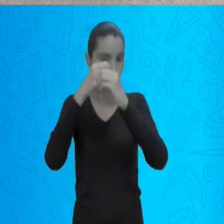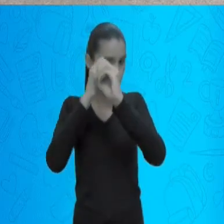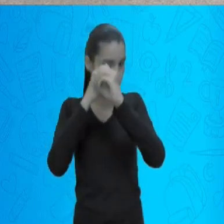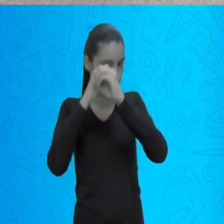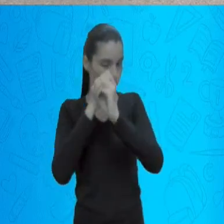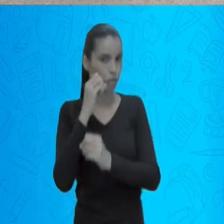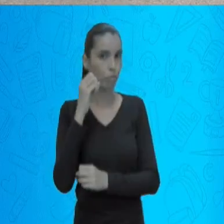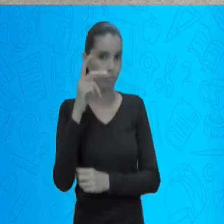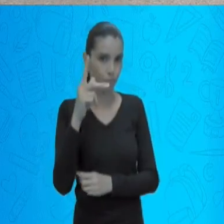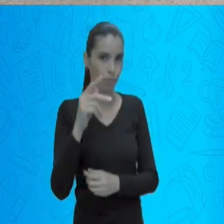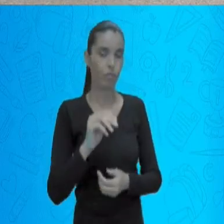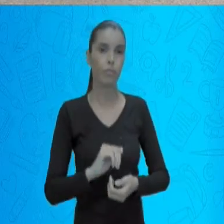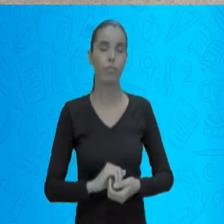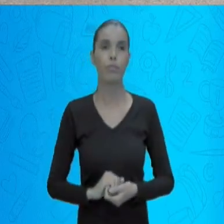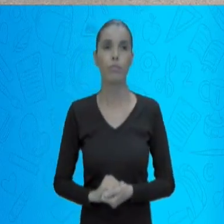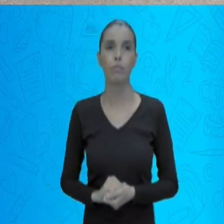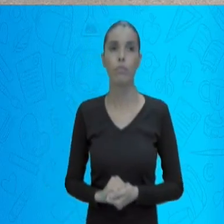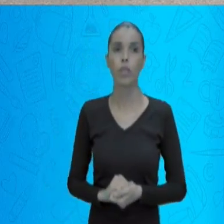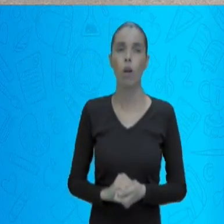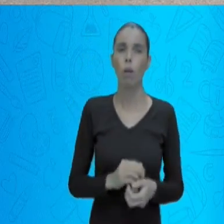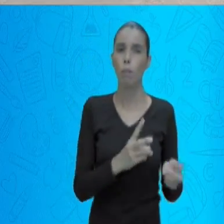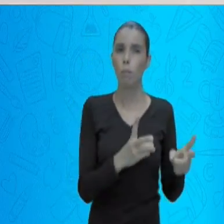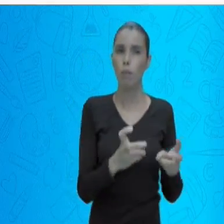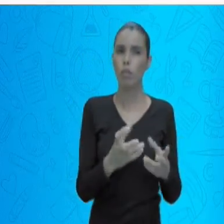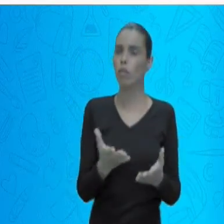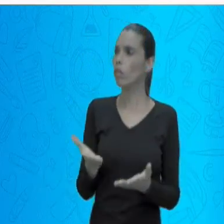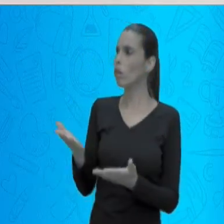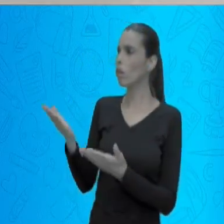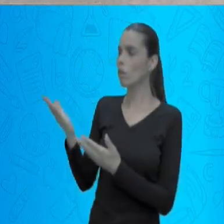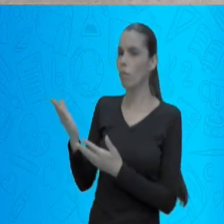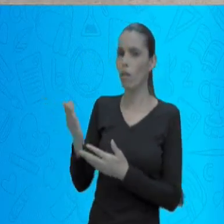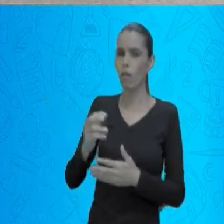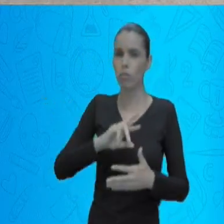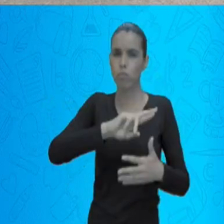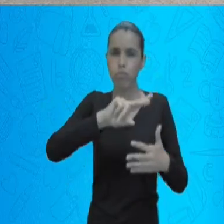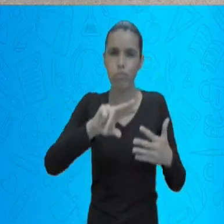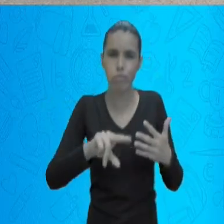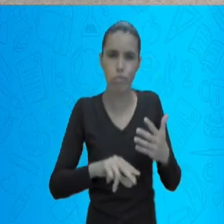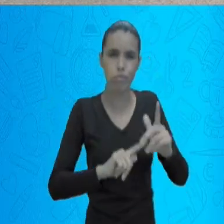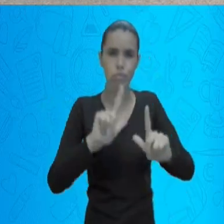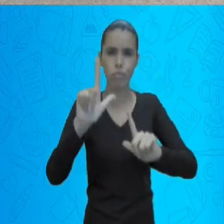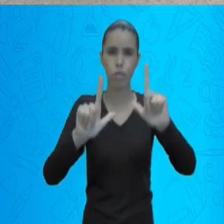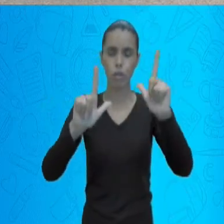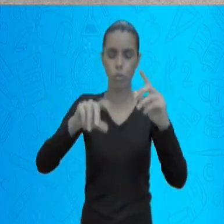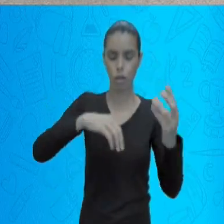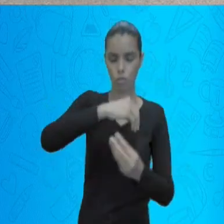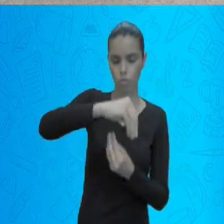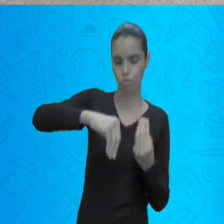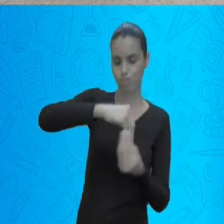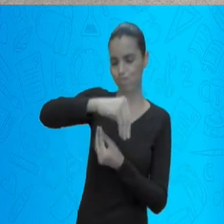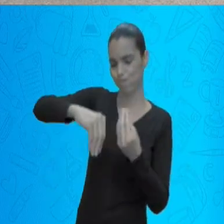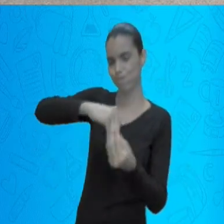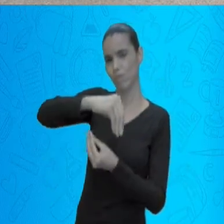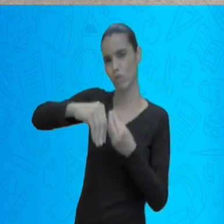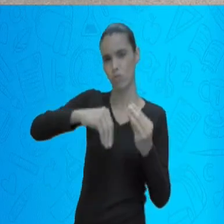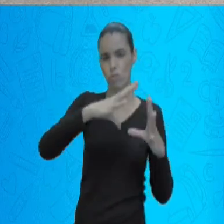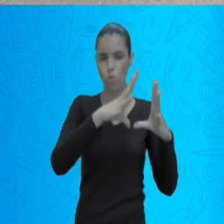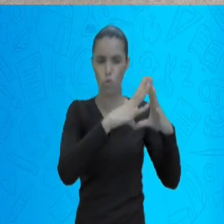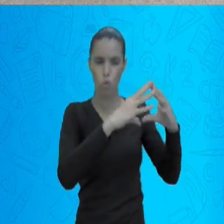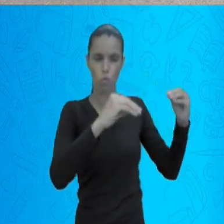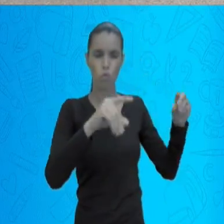Aqui temos mais algumas imagens de misturas. Vamos, pelo que a gente acabou de falar, homogêneo,